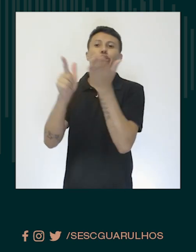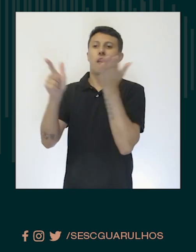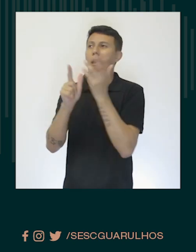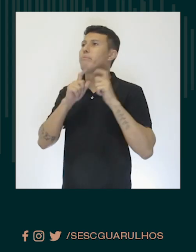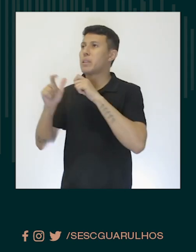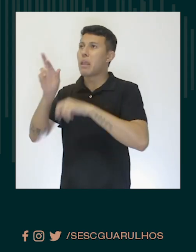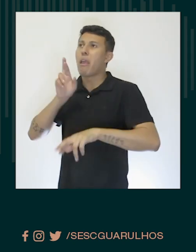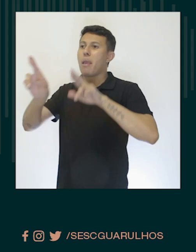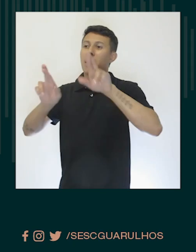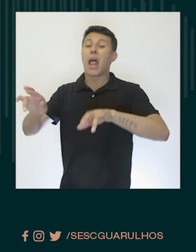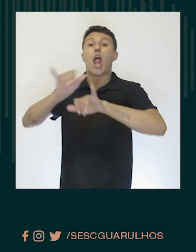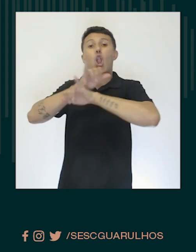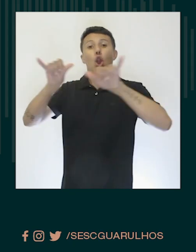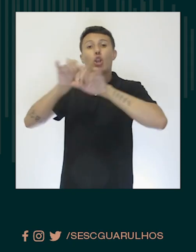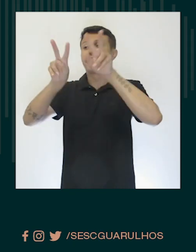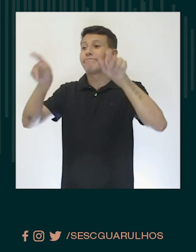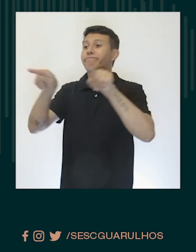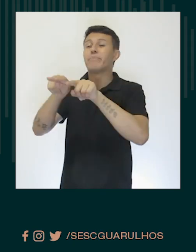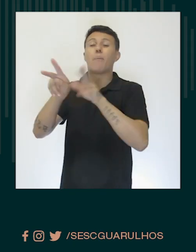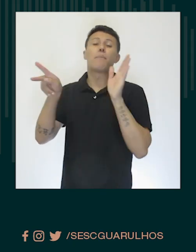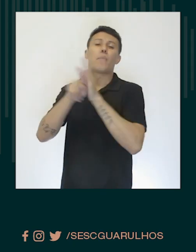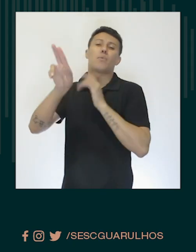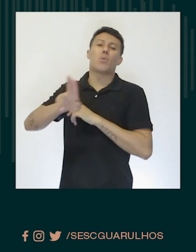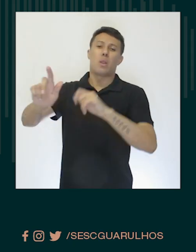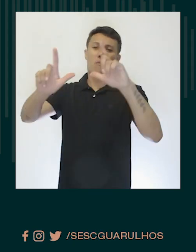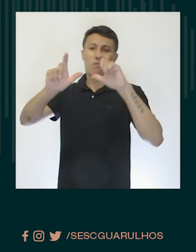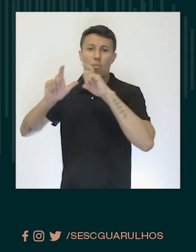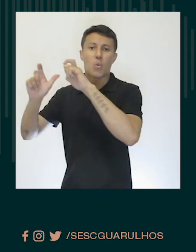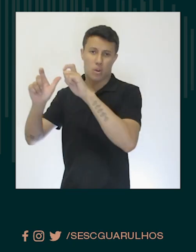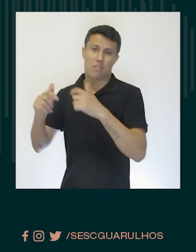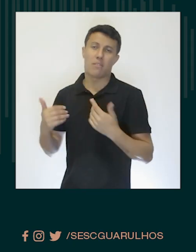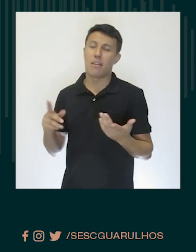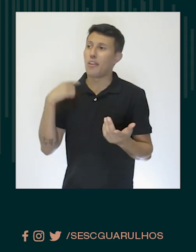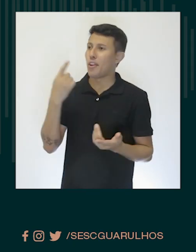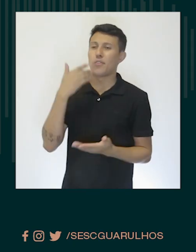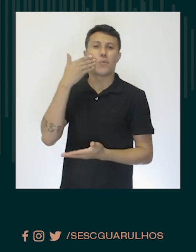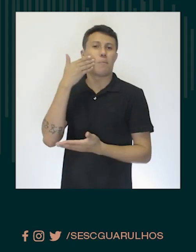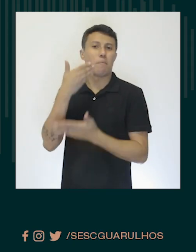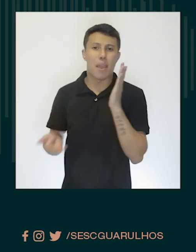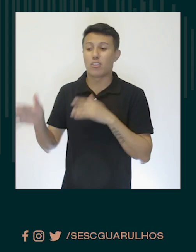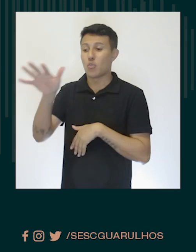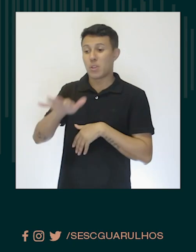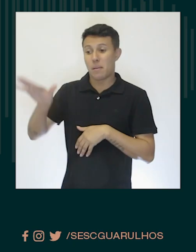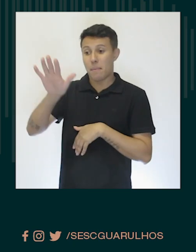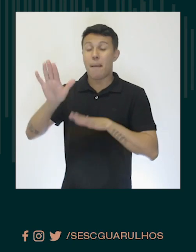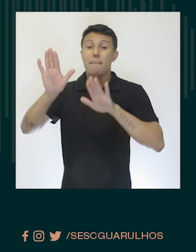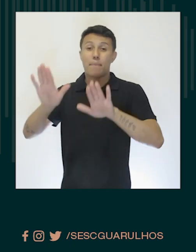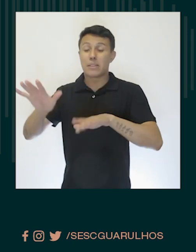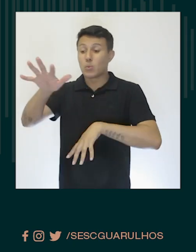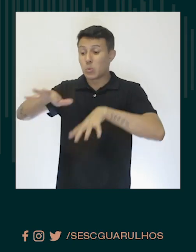representado, as notícias são representadas com fotografia. Então, não, a gente não perde tanto espaço, a gente tem esses